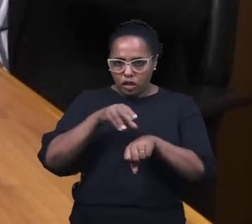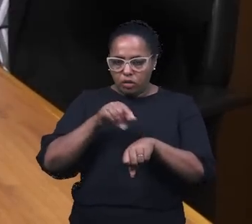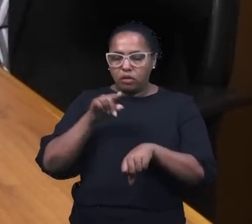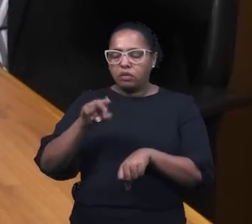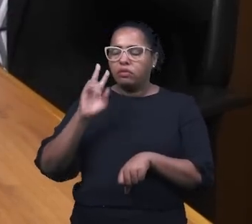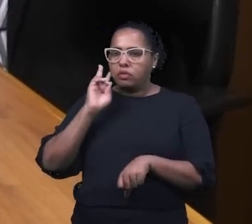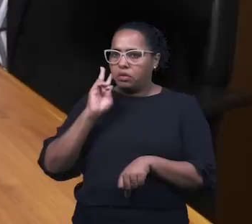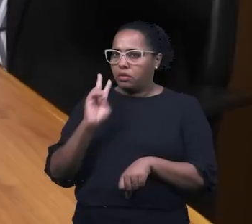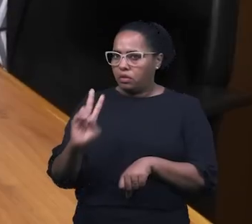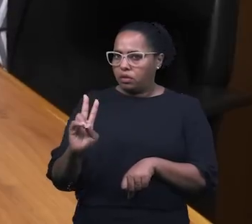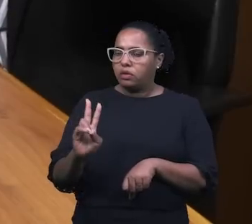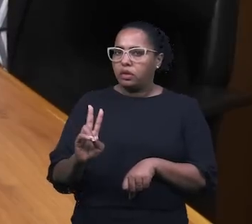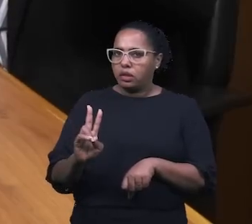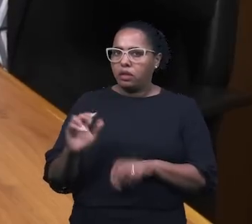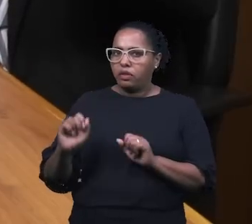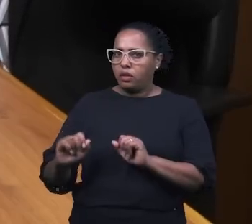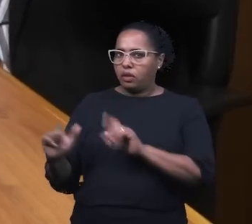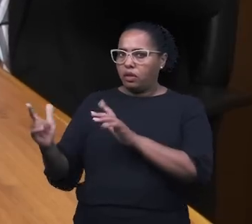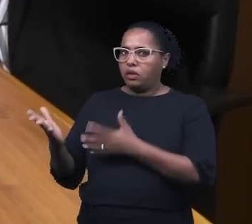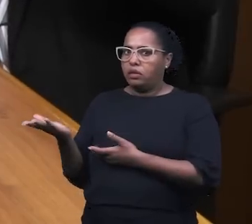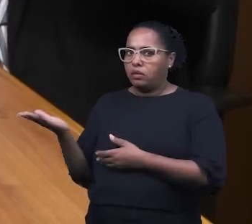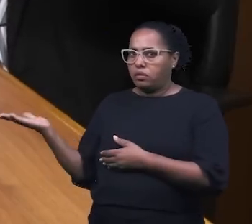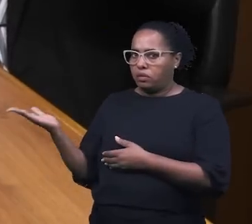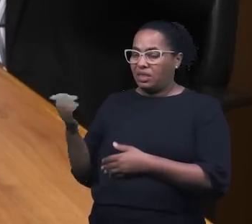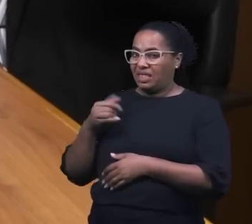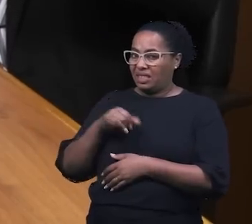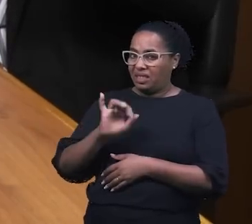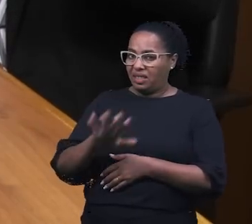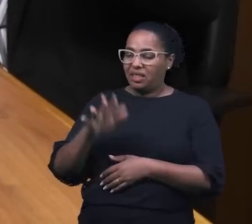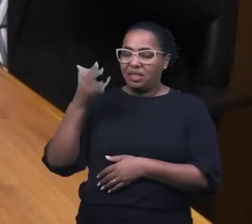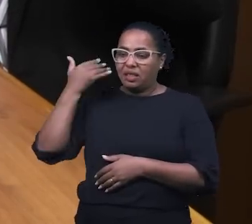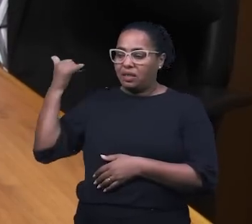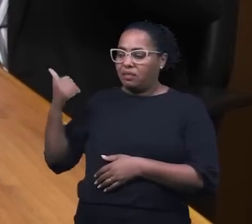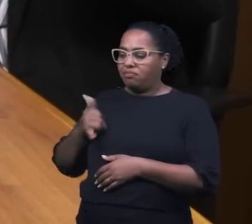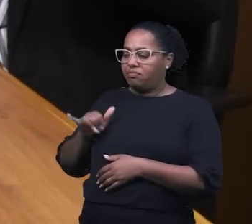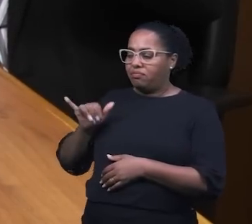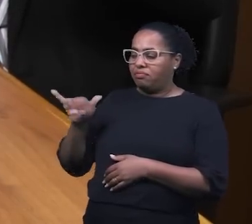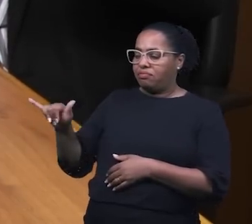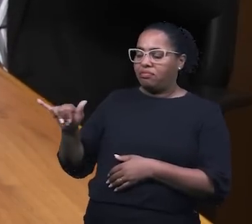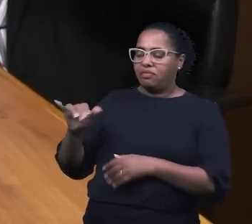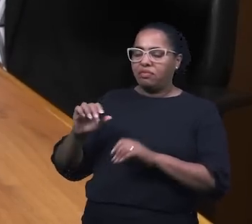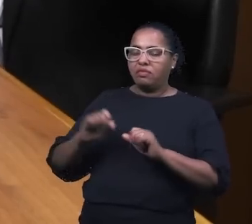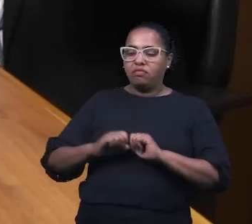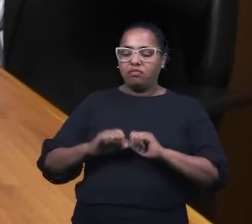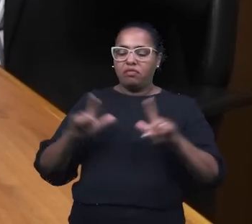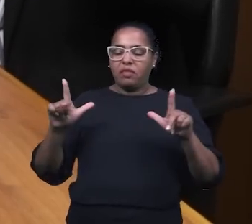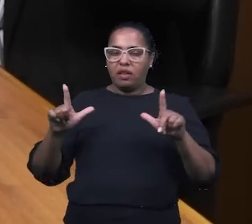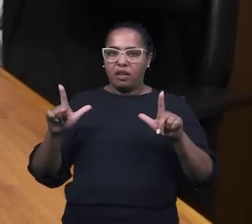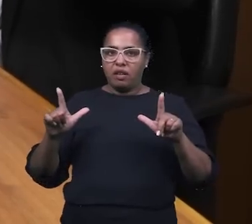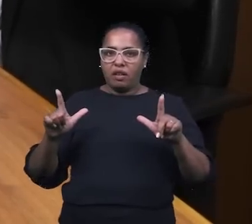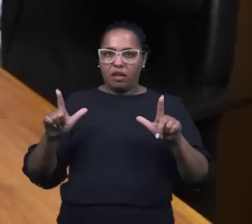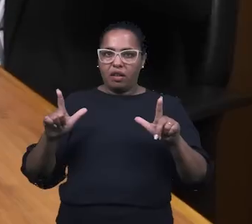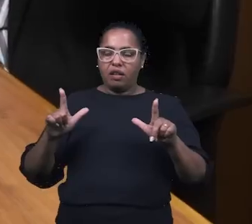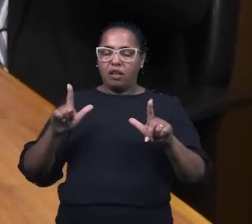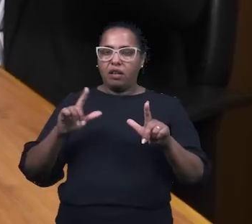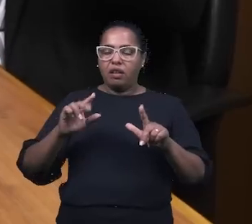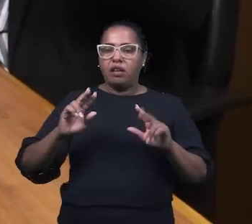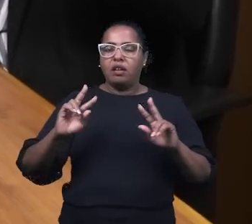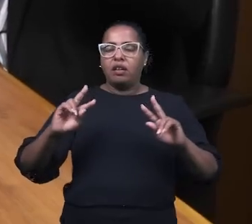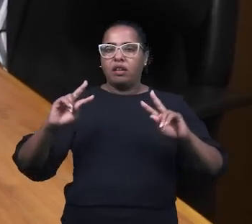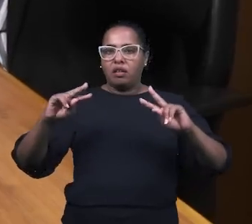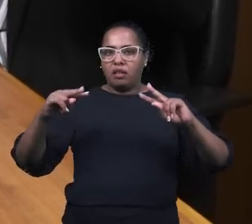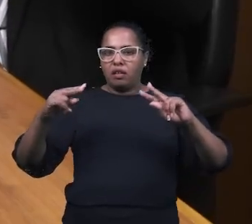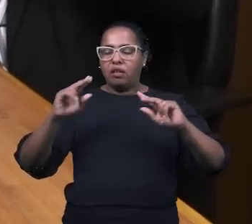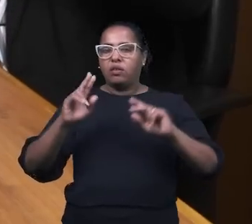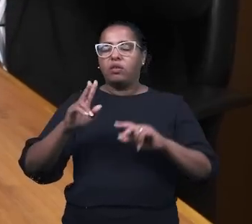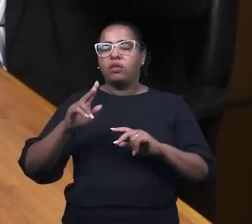assista. Tem um QR Code que está aparecendo aí na tela, e se você apontar a câmera do seu celular para ele, você vai ser redirecionado para o link para o canal